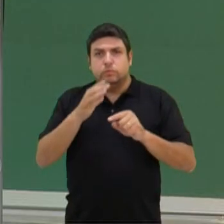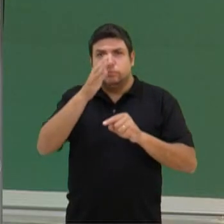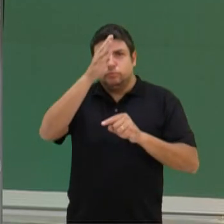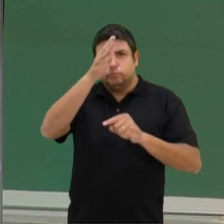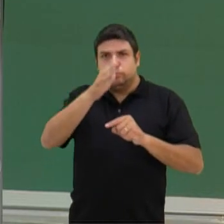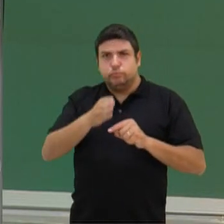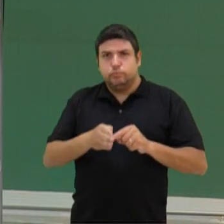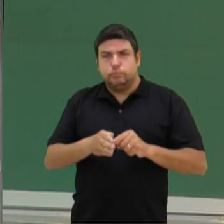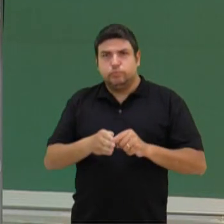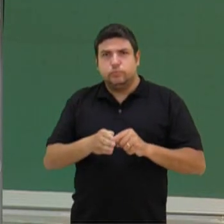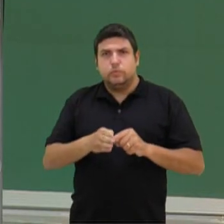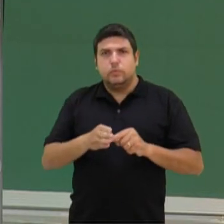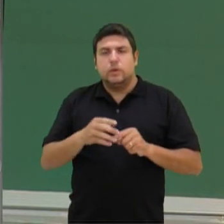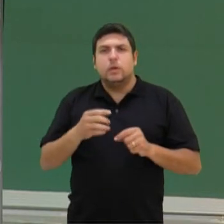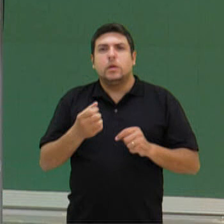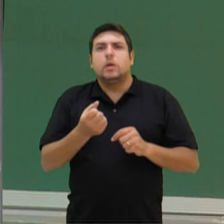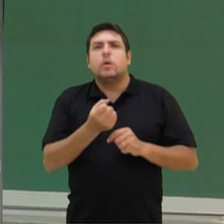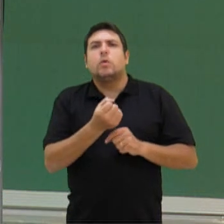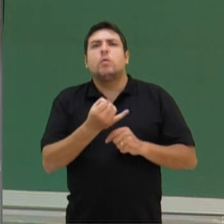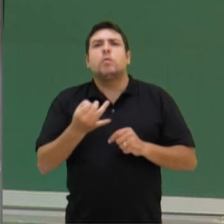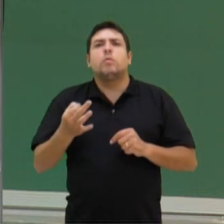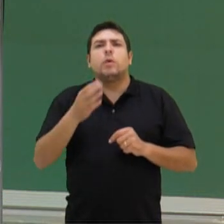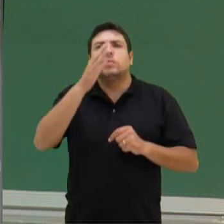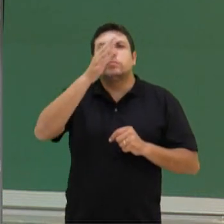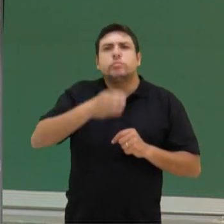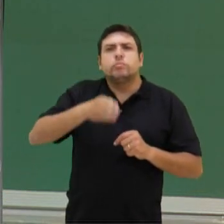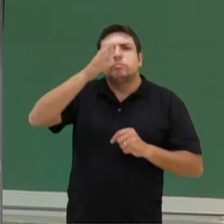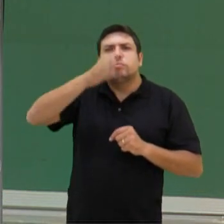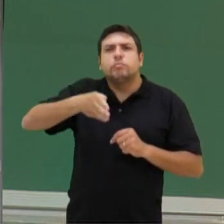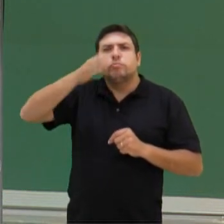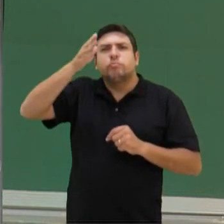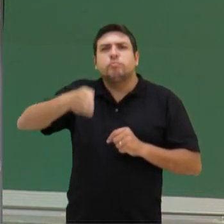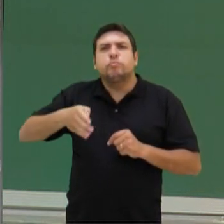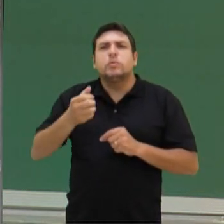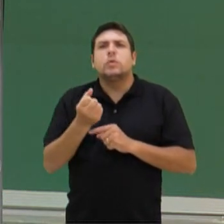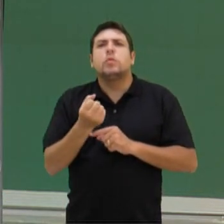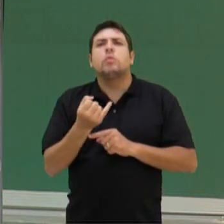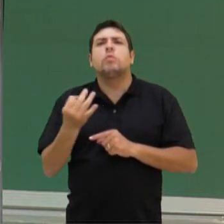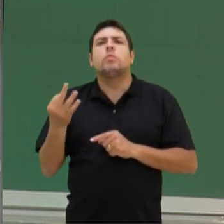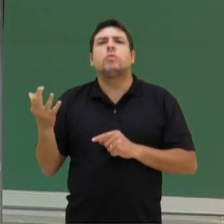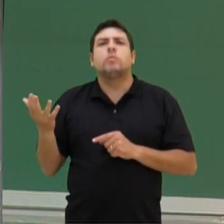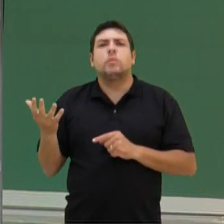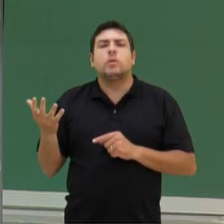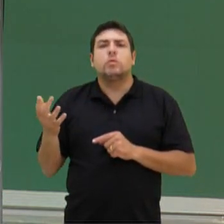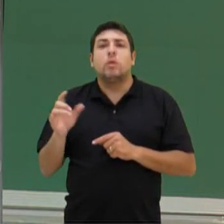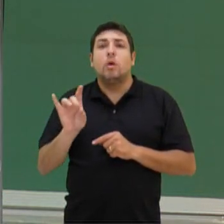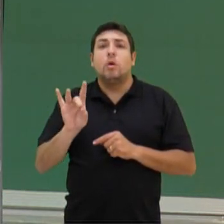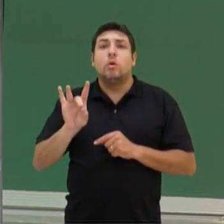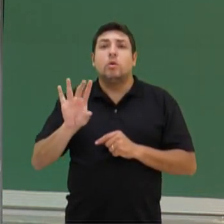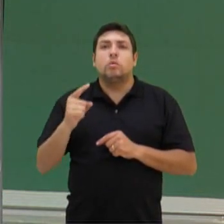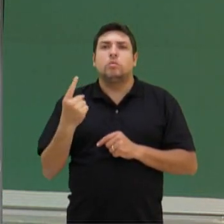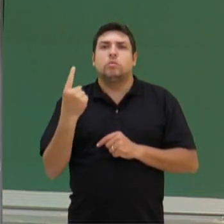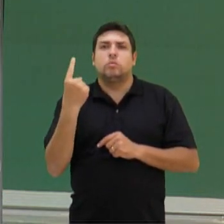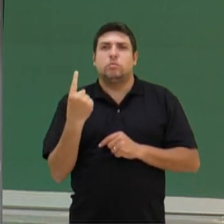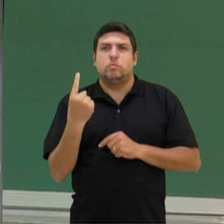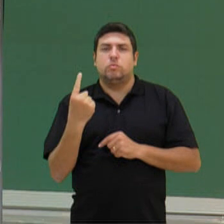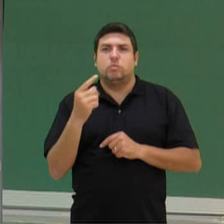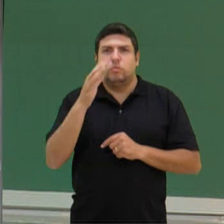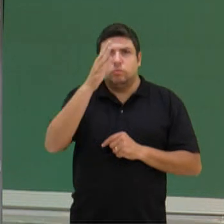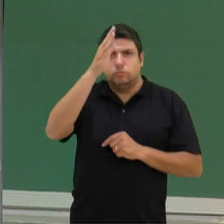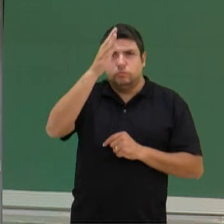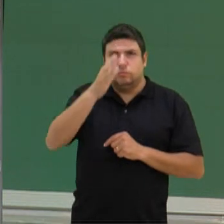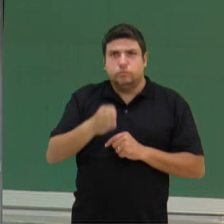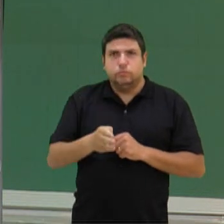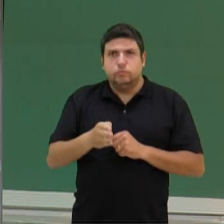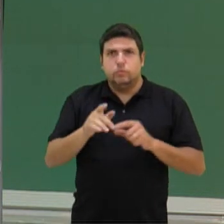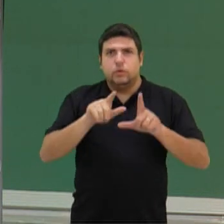imagem, quantos eixos ele dispõe? Nesse caso, um eixo só. Então, a resposta seria a